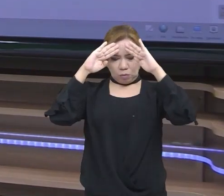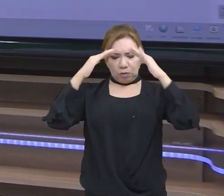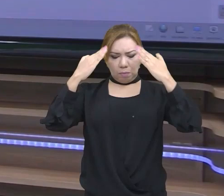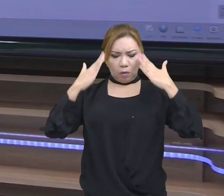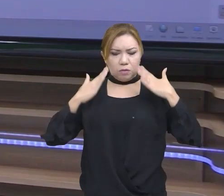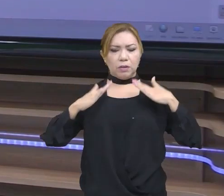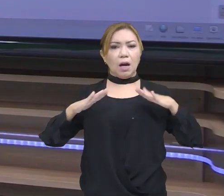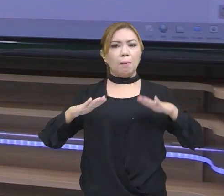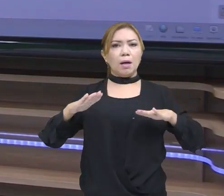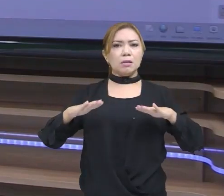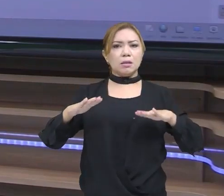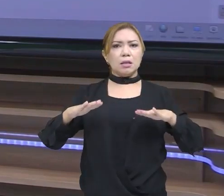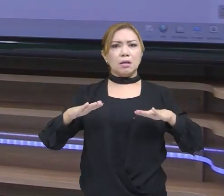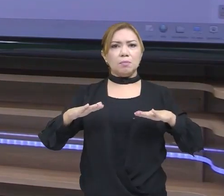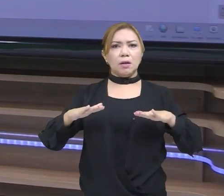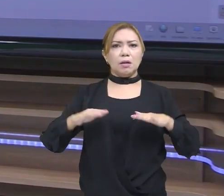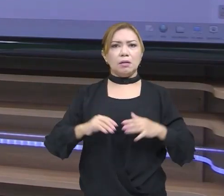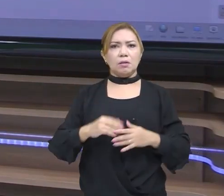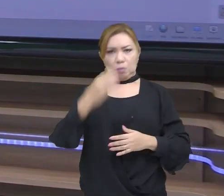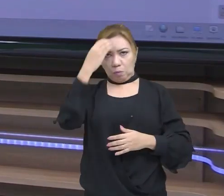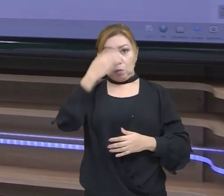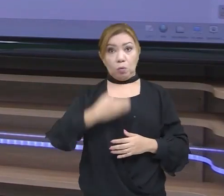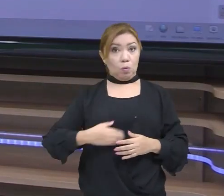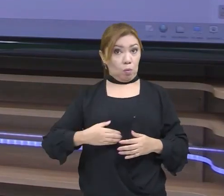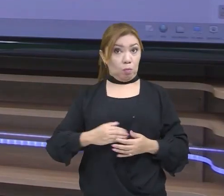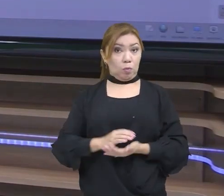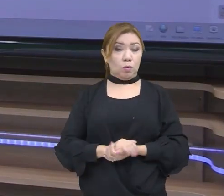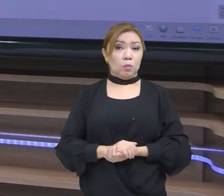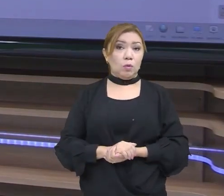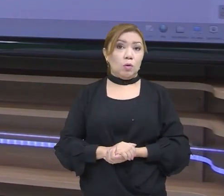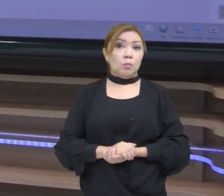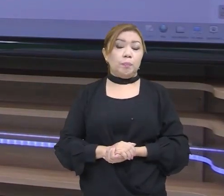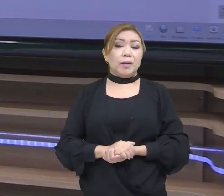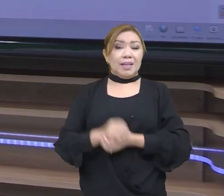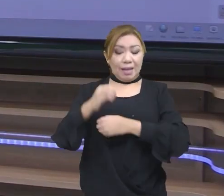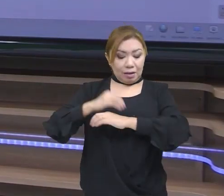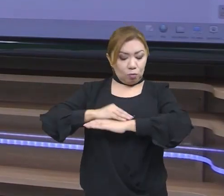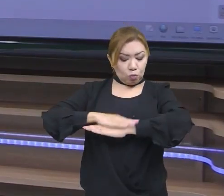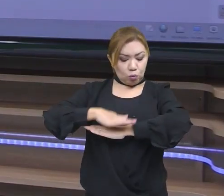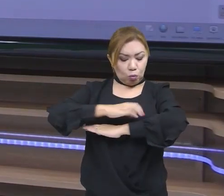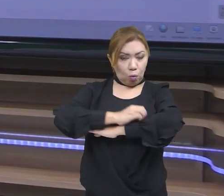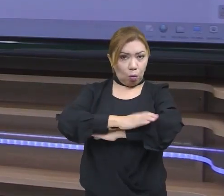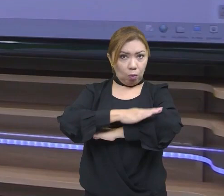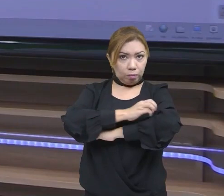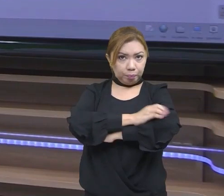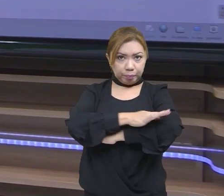estabilize e também fazer com que ele solte alguns, ele elimine